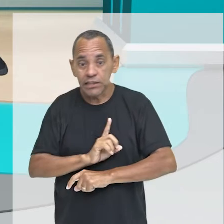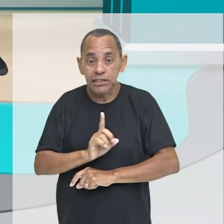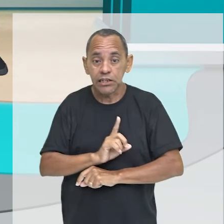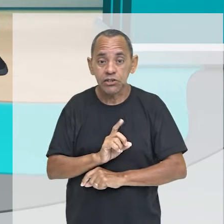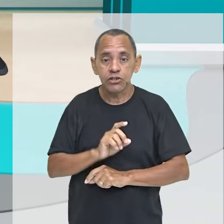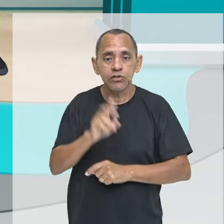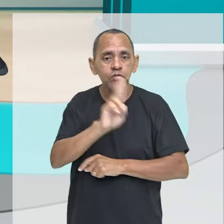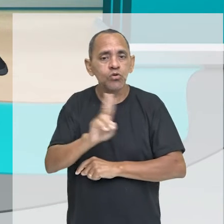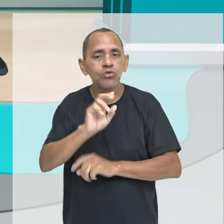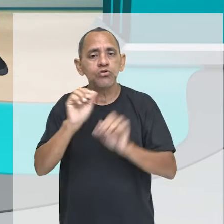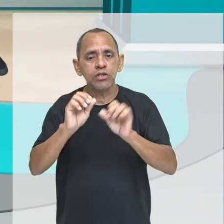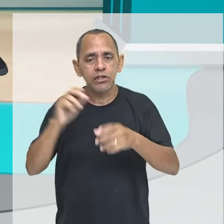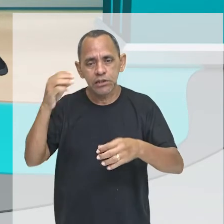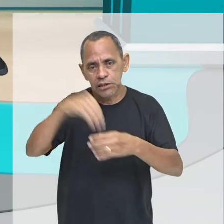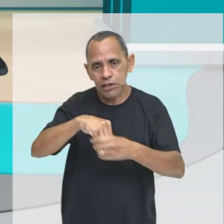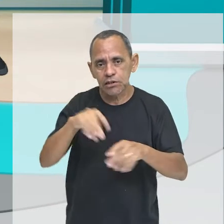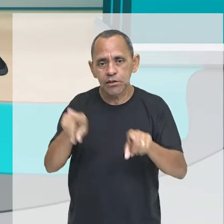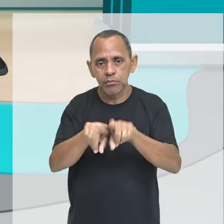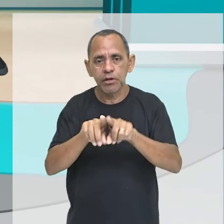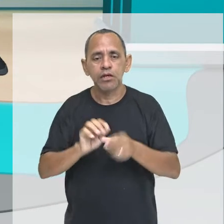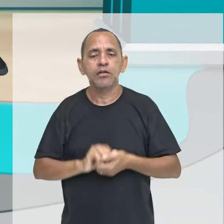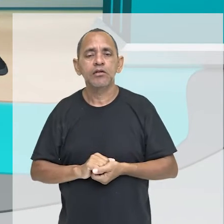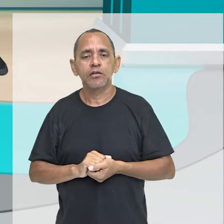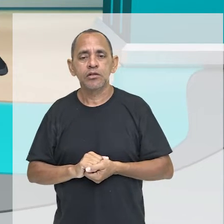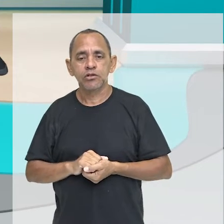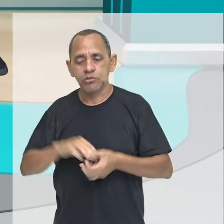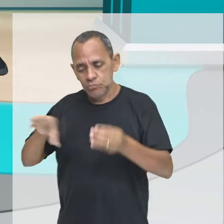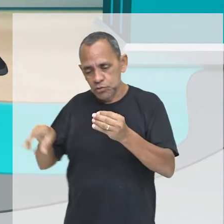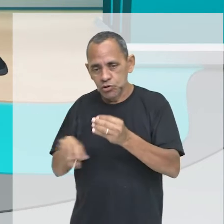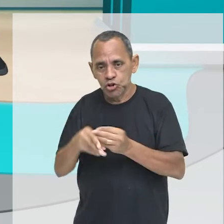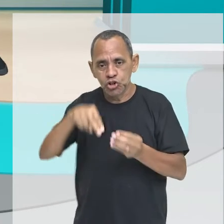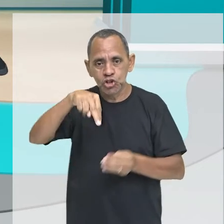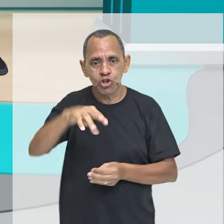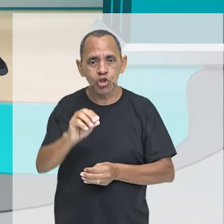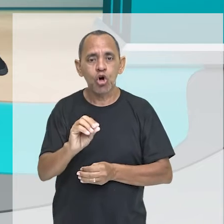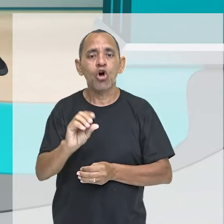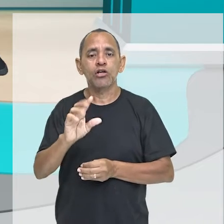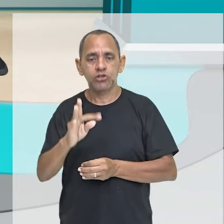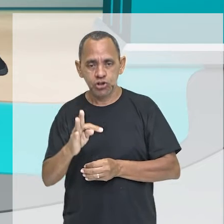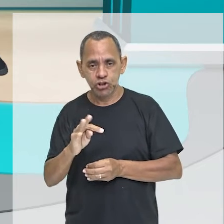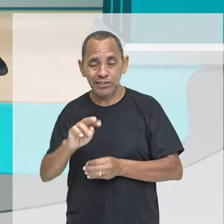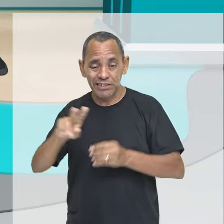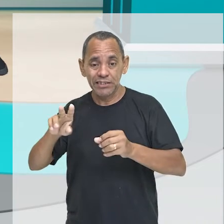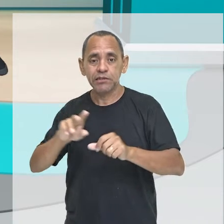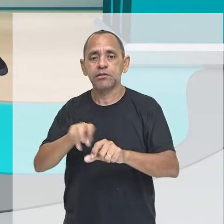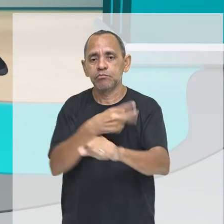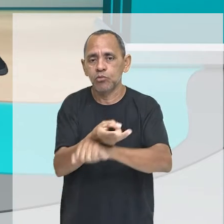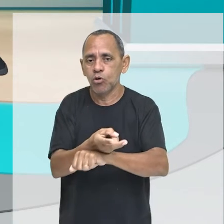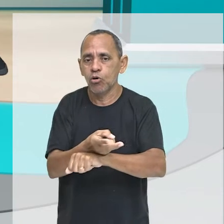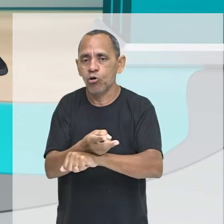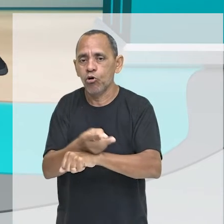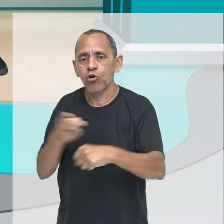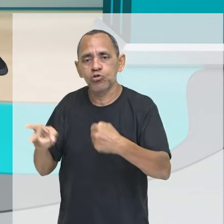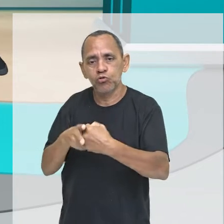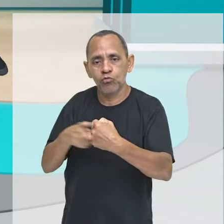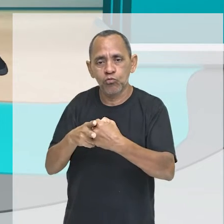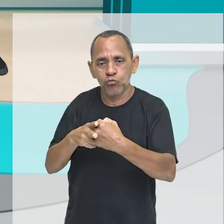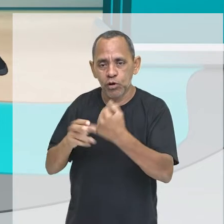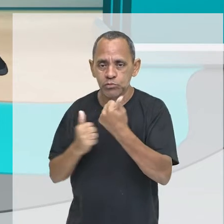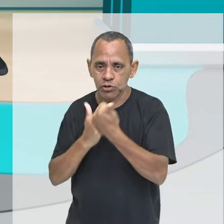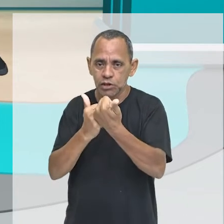presença do not depois do verbo auxiliar, que é nesse caso aqui, nessa estrutura, é o verbo modal, tá certo? Então, da